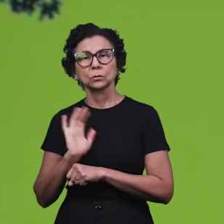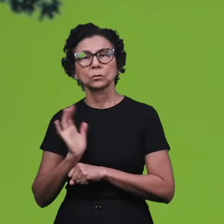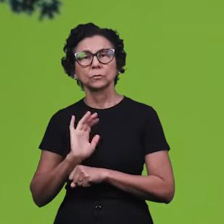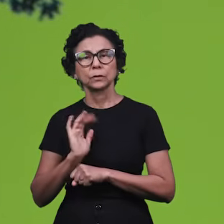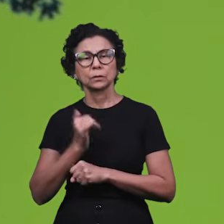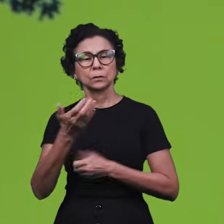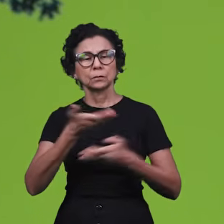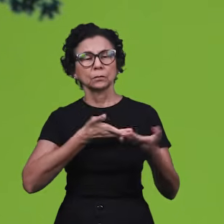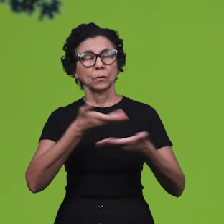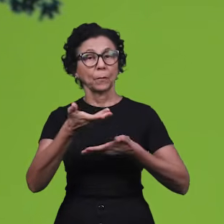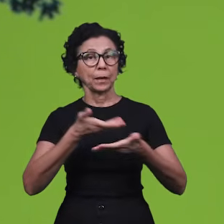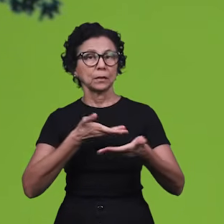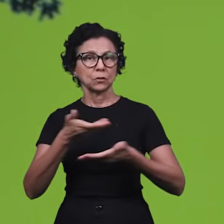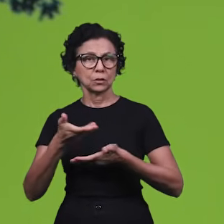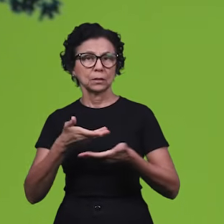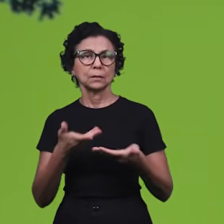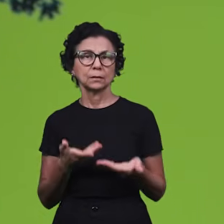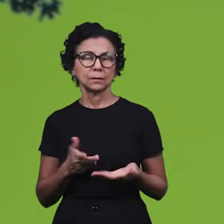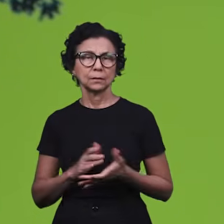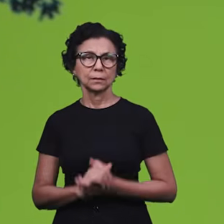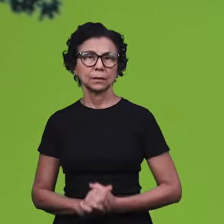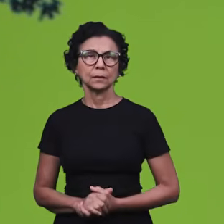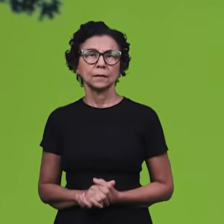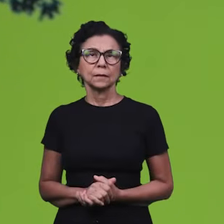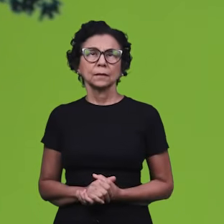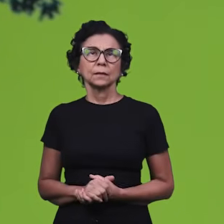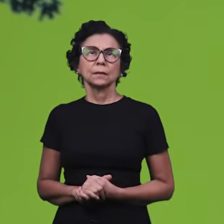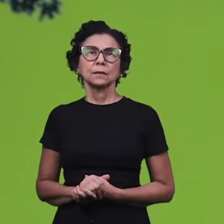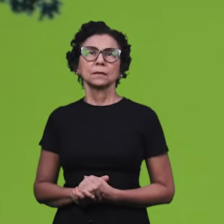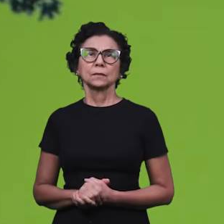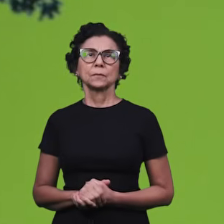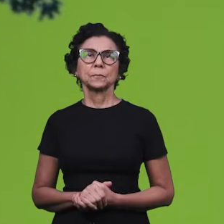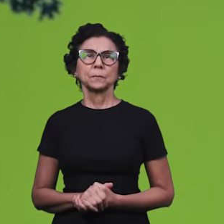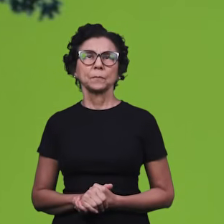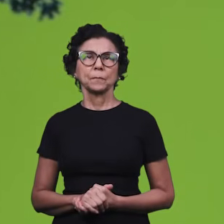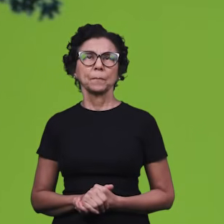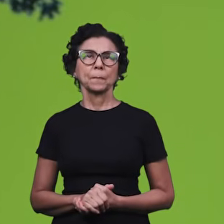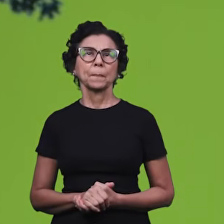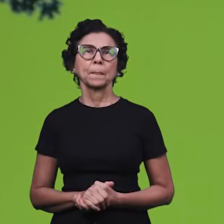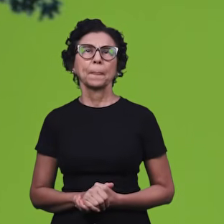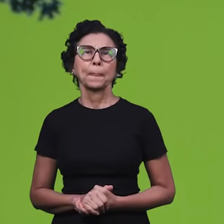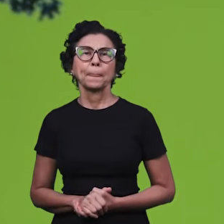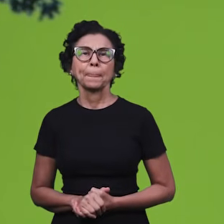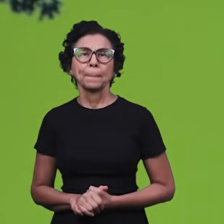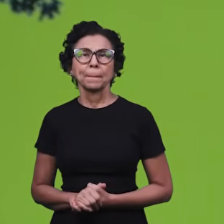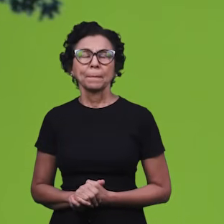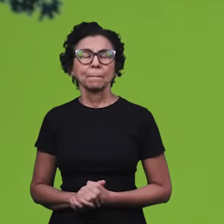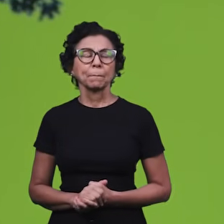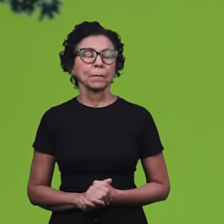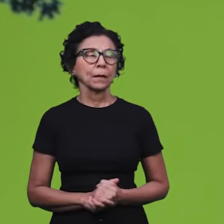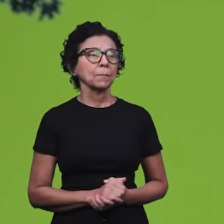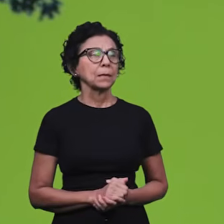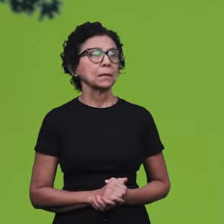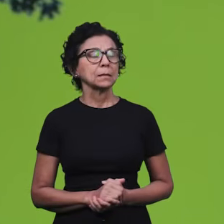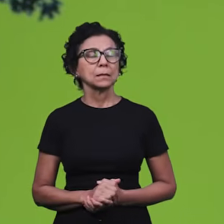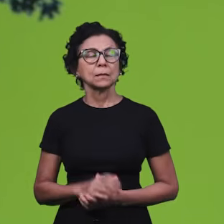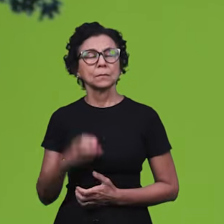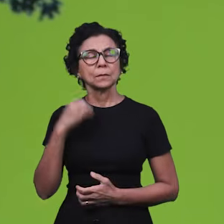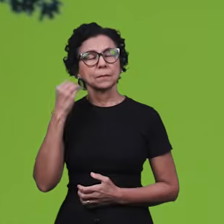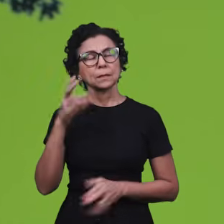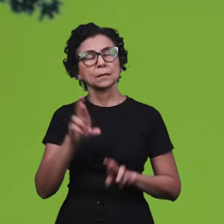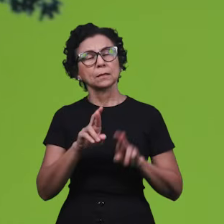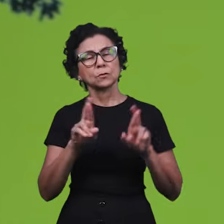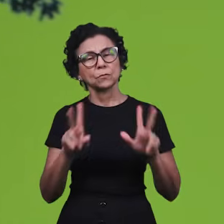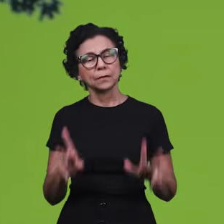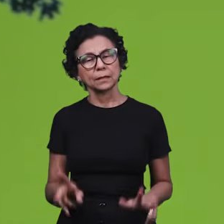alegra. Mas para nós, assim, tem um valor diferente as experiências que Jaque traz, não só do fortalecimento da nossa